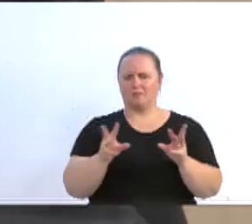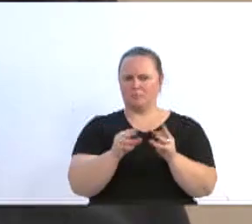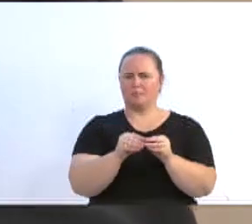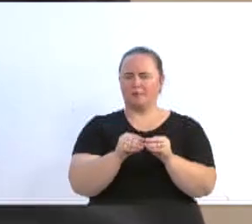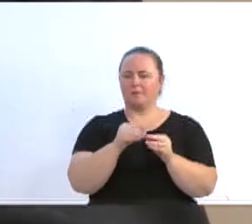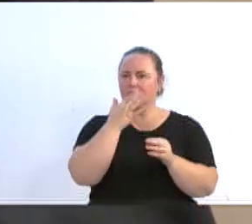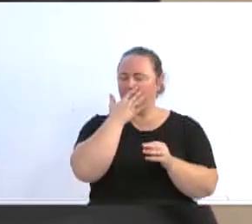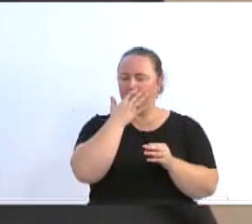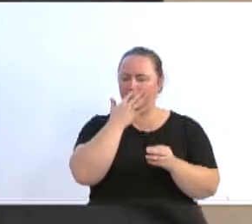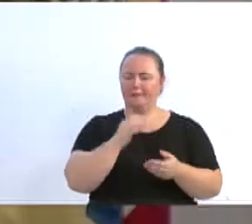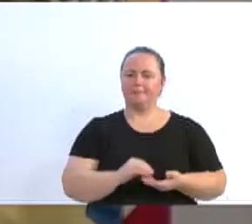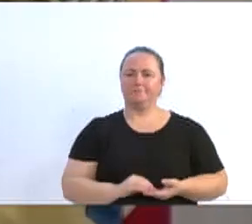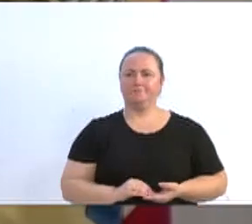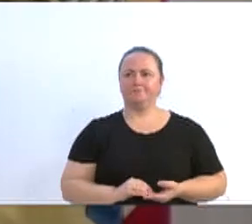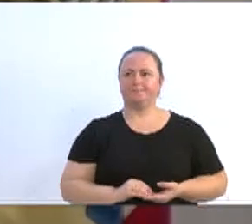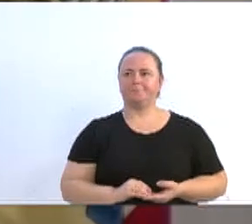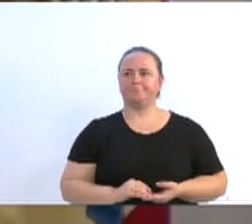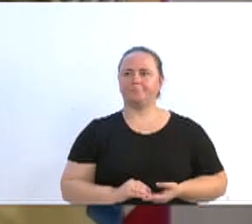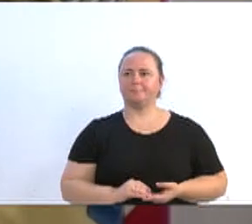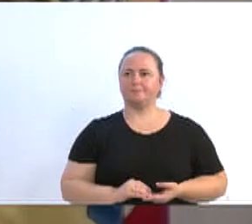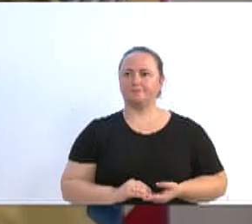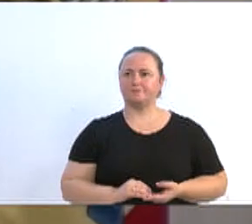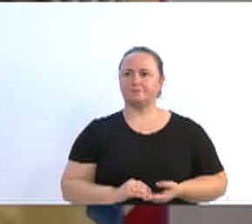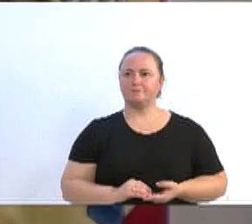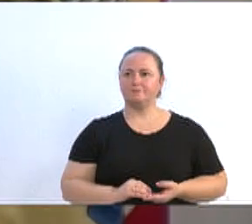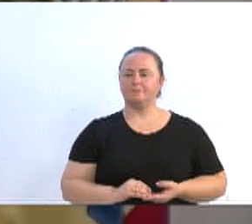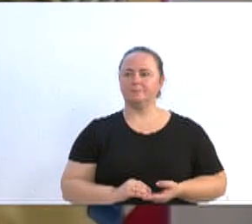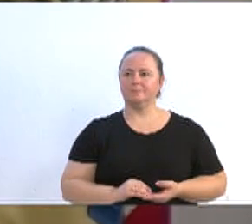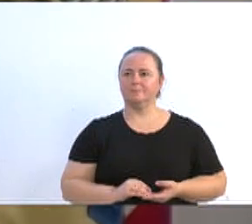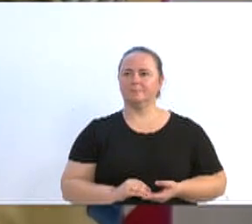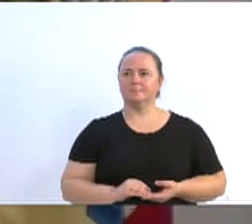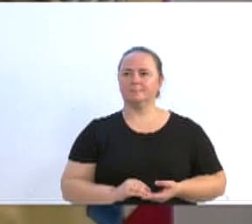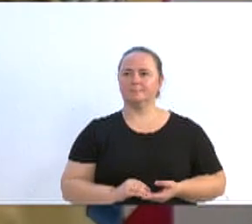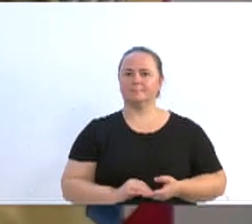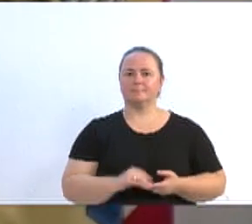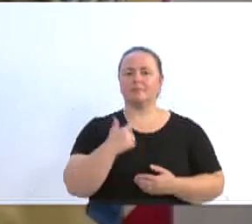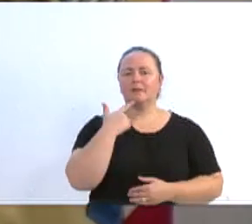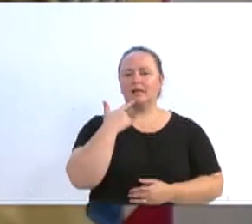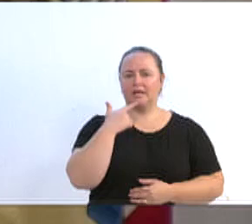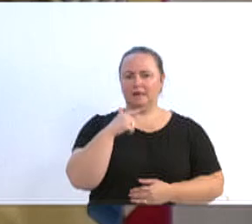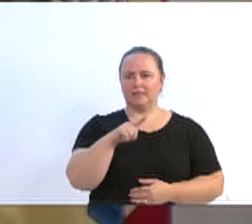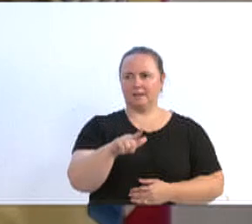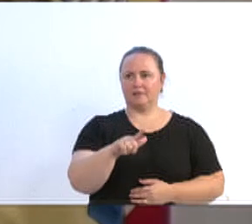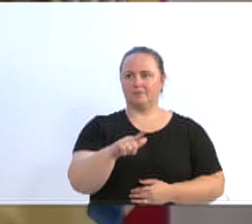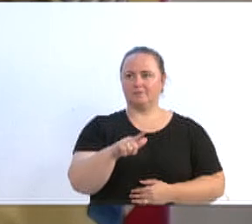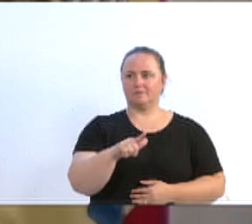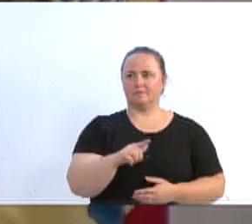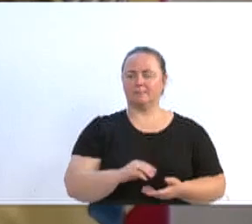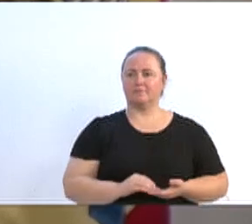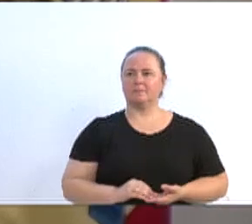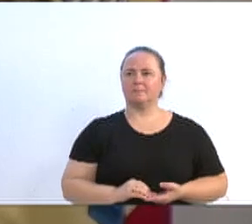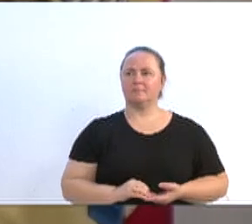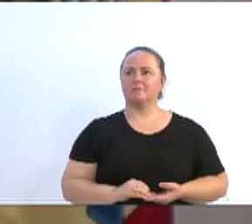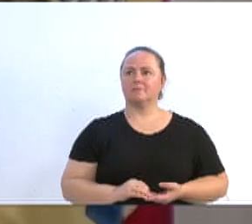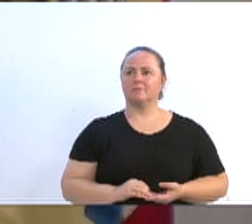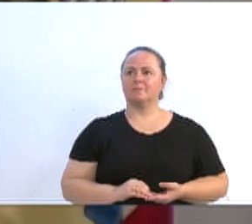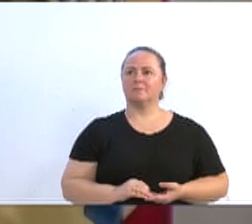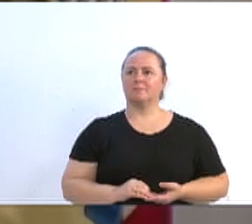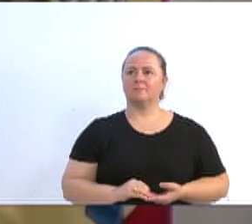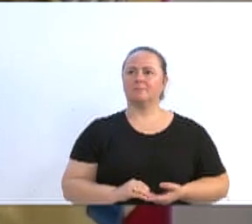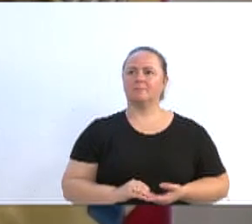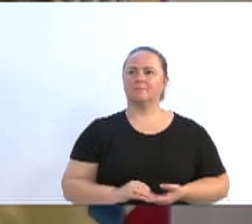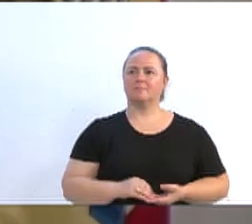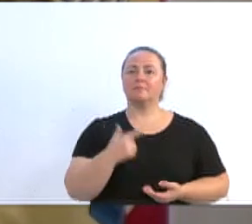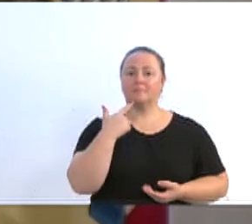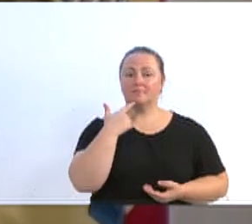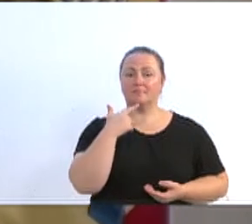diz mais ou menos o seguinte: que o idioma, o dialeto... Muito obrigado, senhor vereador Marcos da Rosa.